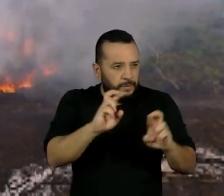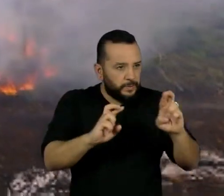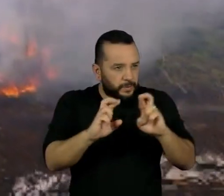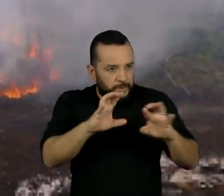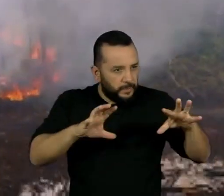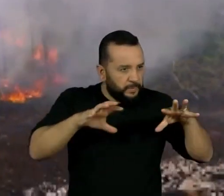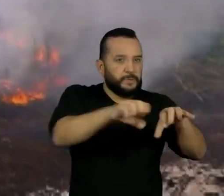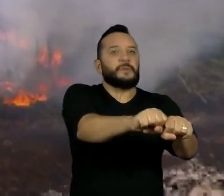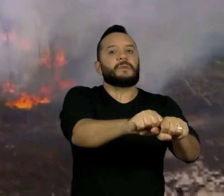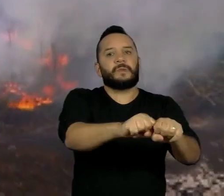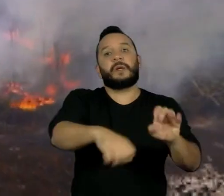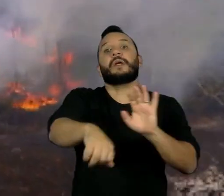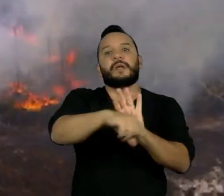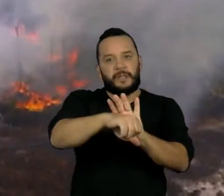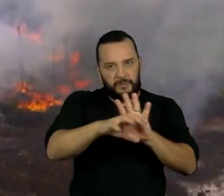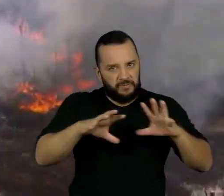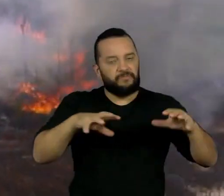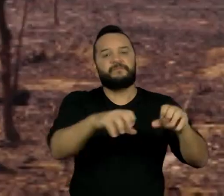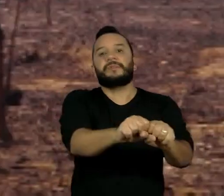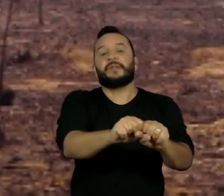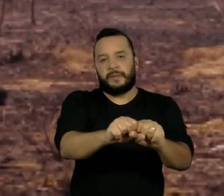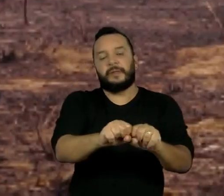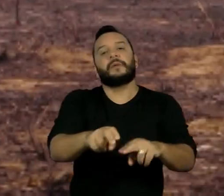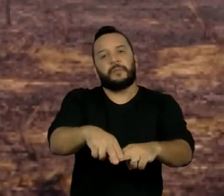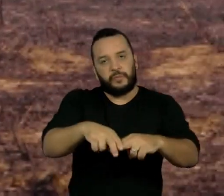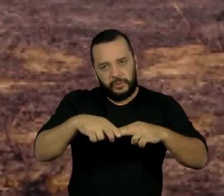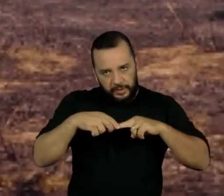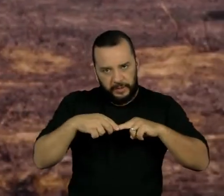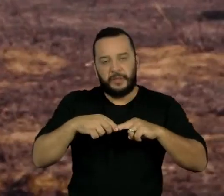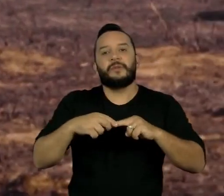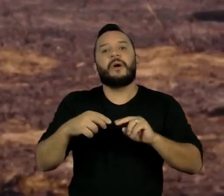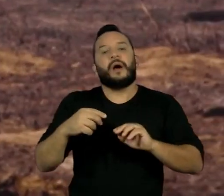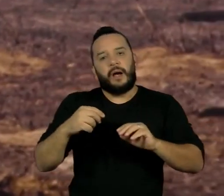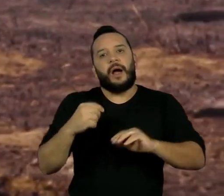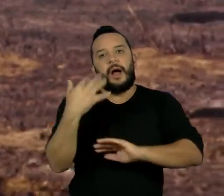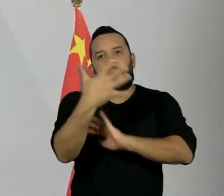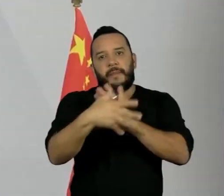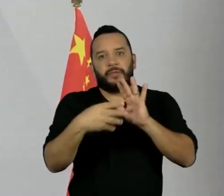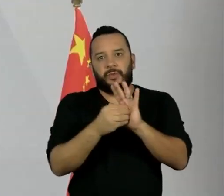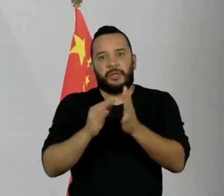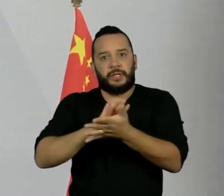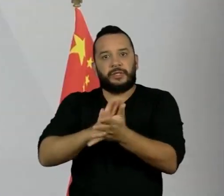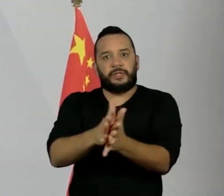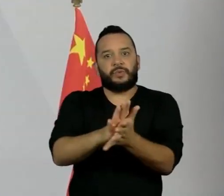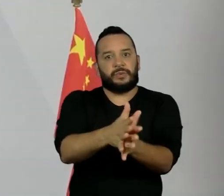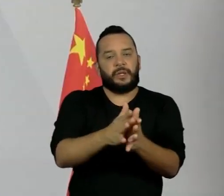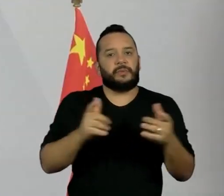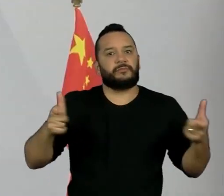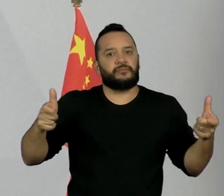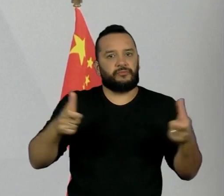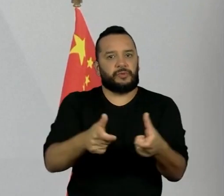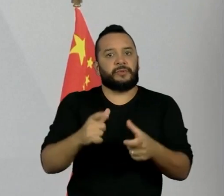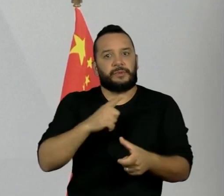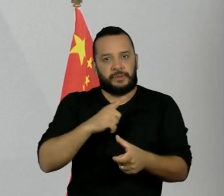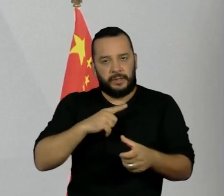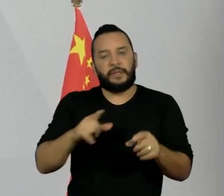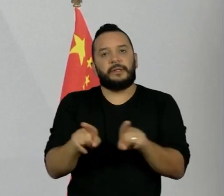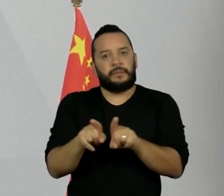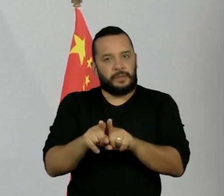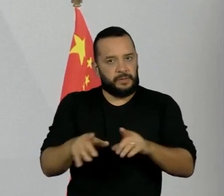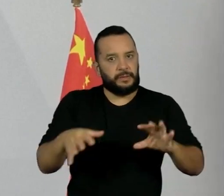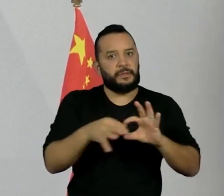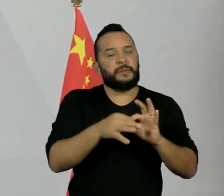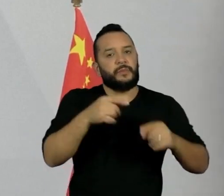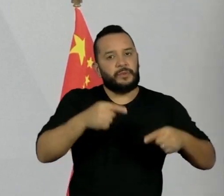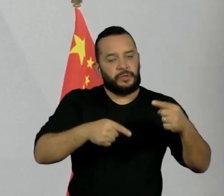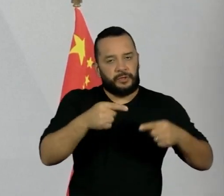na Amazônia, comparado a fatores políticos e econômicos. A ministra do Meio Ambiente e Mudança do